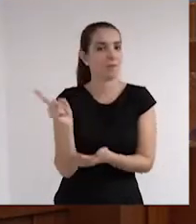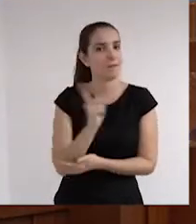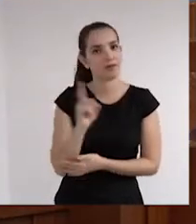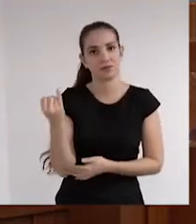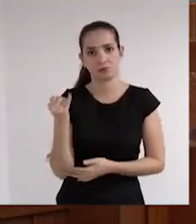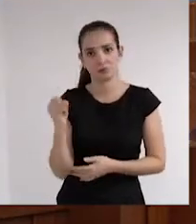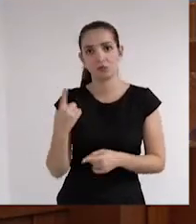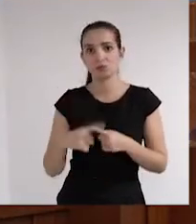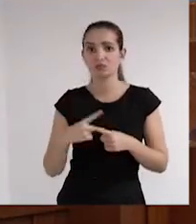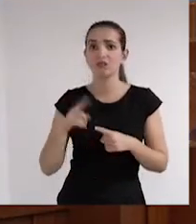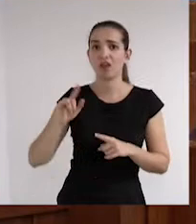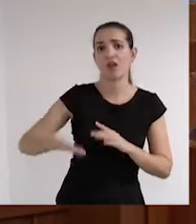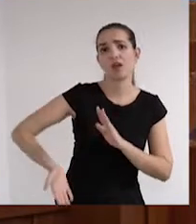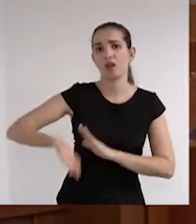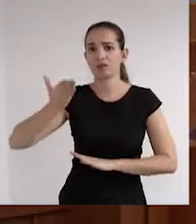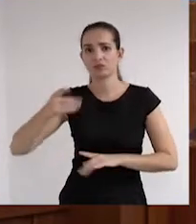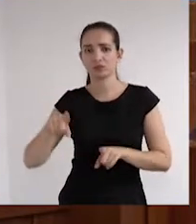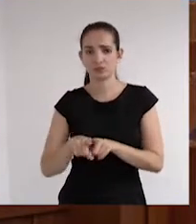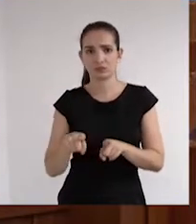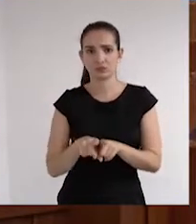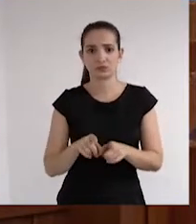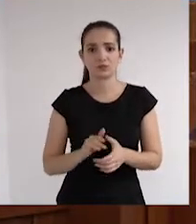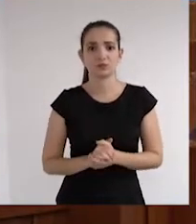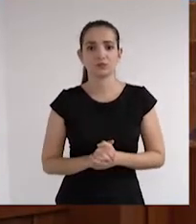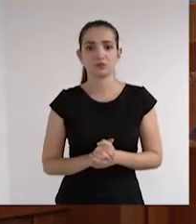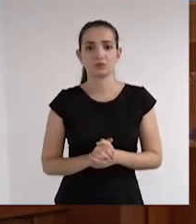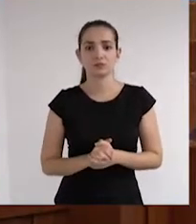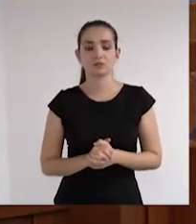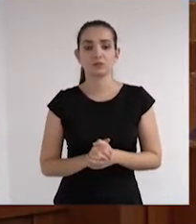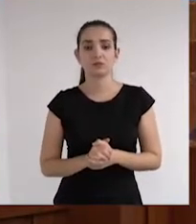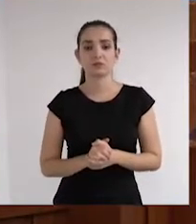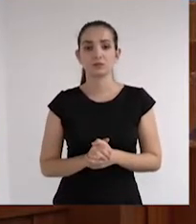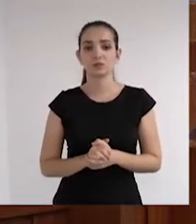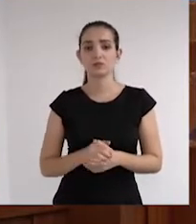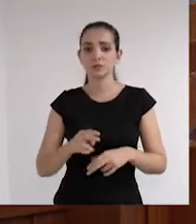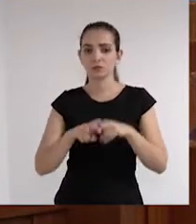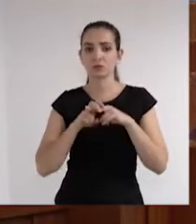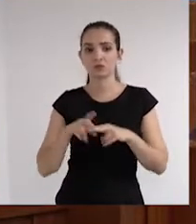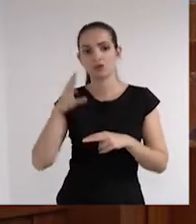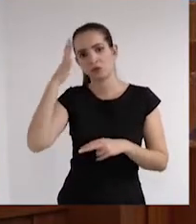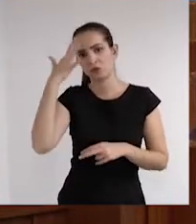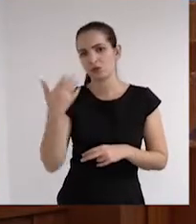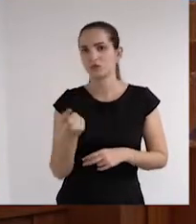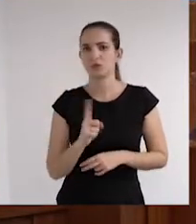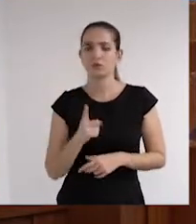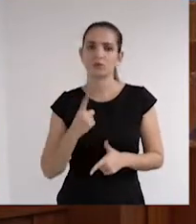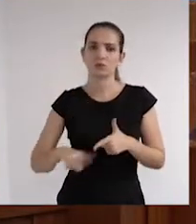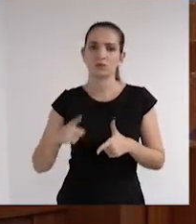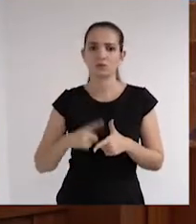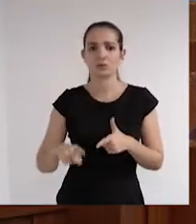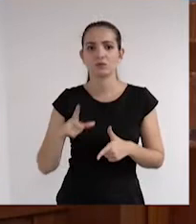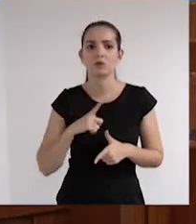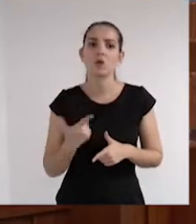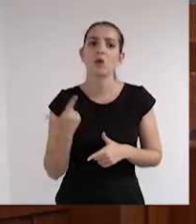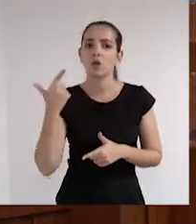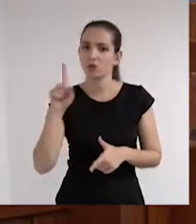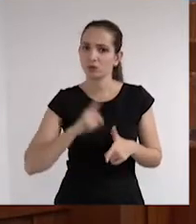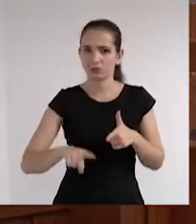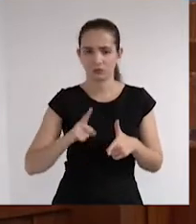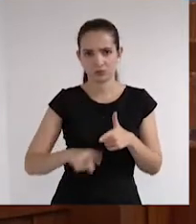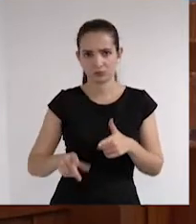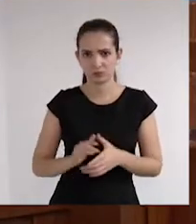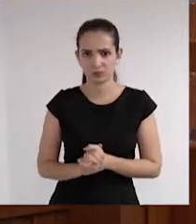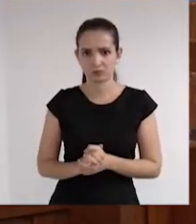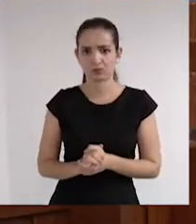país, que é altíssimo também. Altíssimo. Então, você não resolve um problema causando outro. Não é porque a